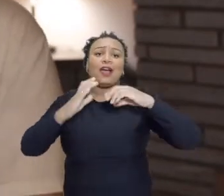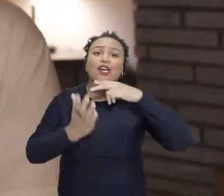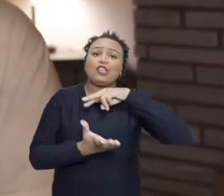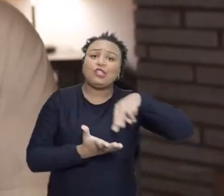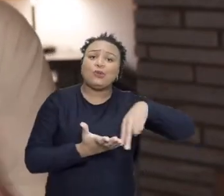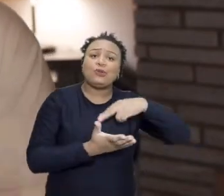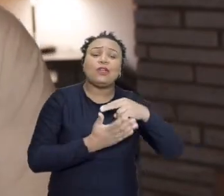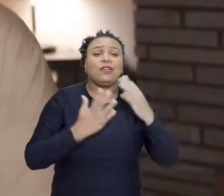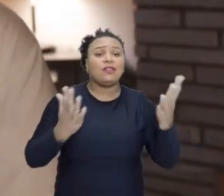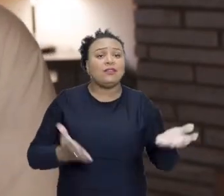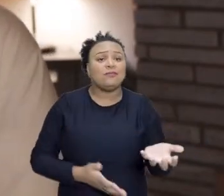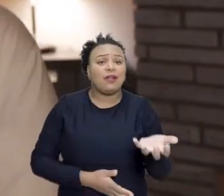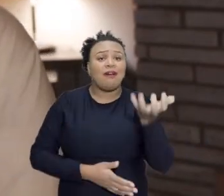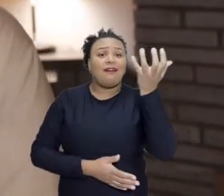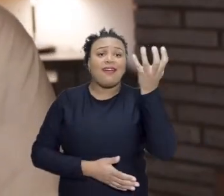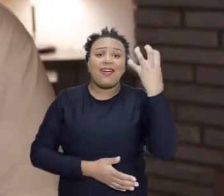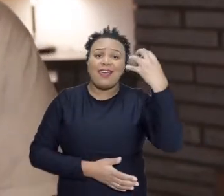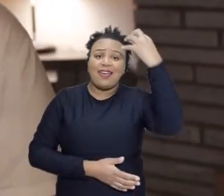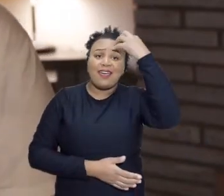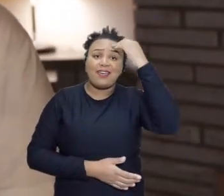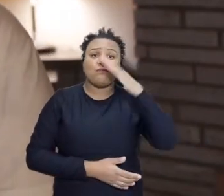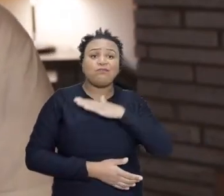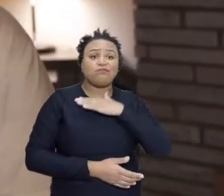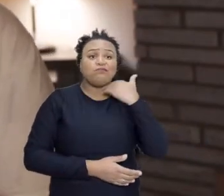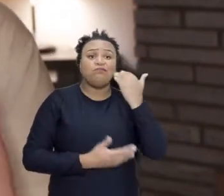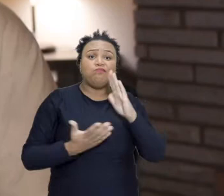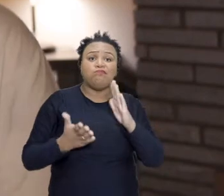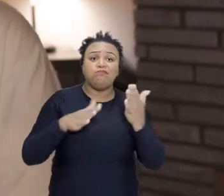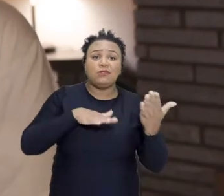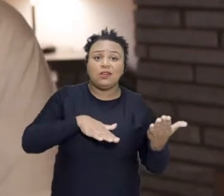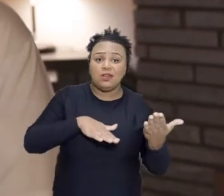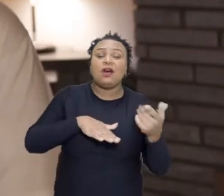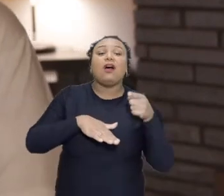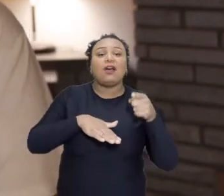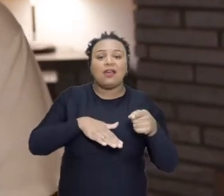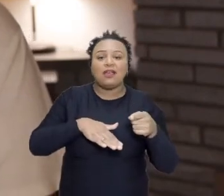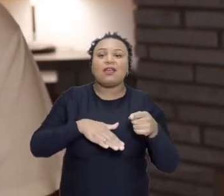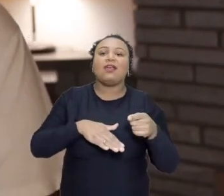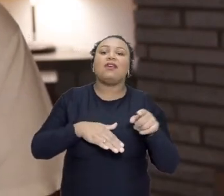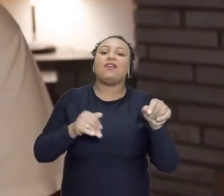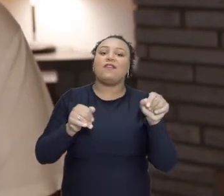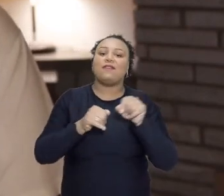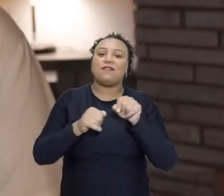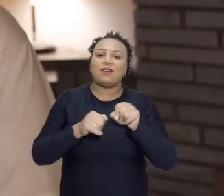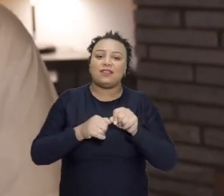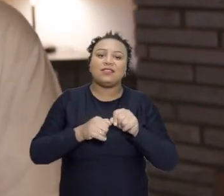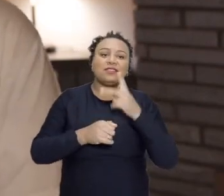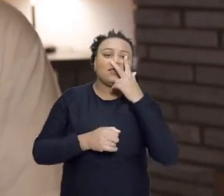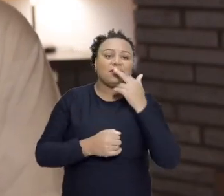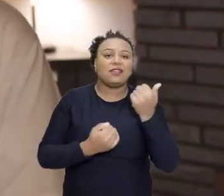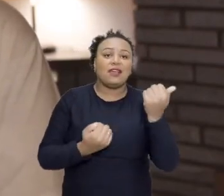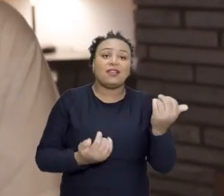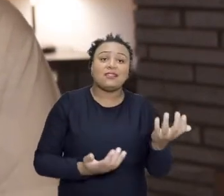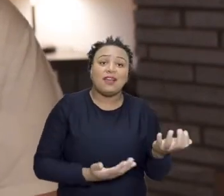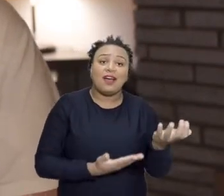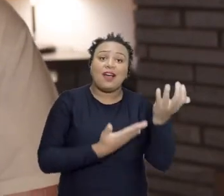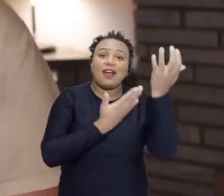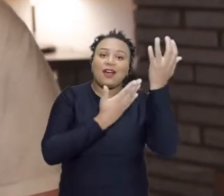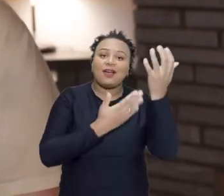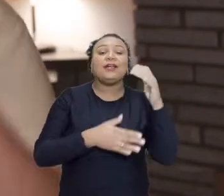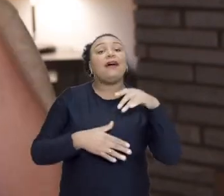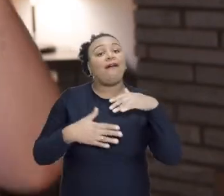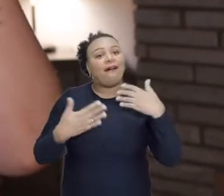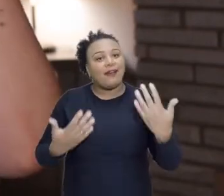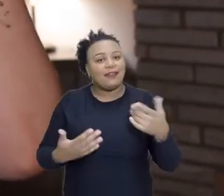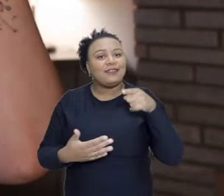cultivar esse rei que tinha falecido e trazer essa adoração. Aí